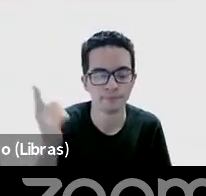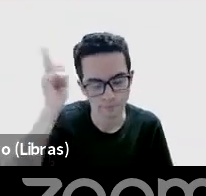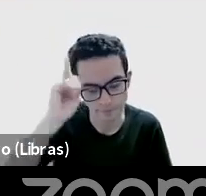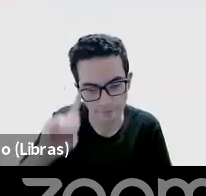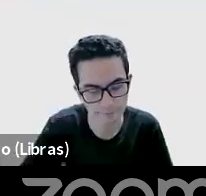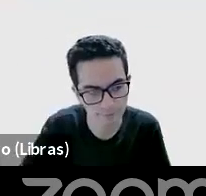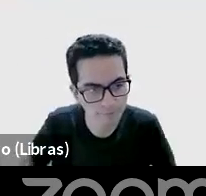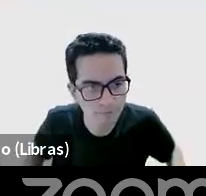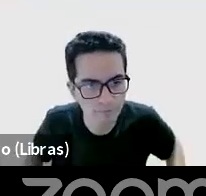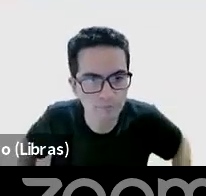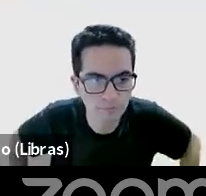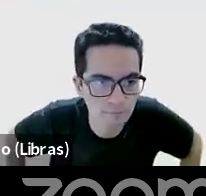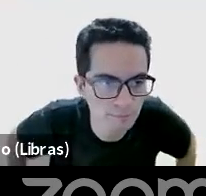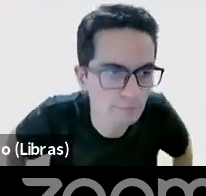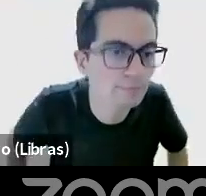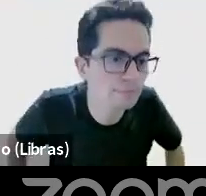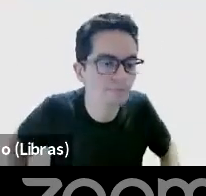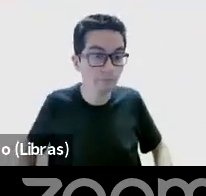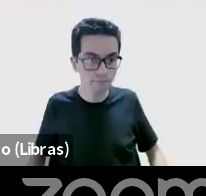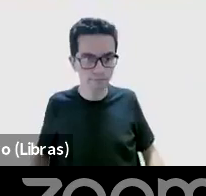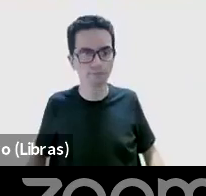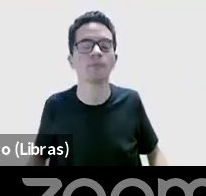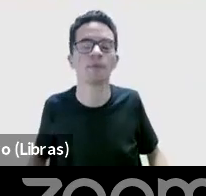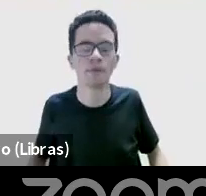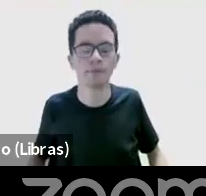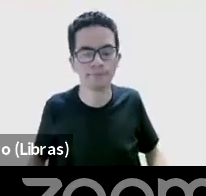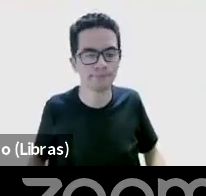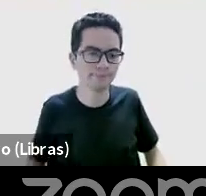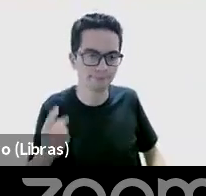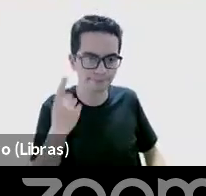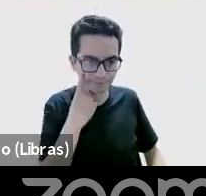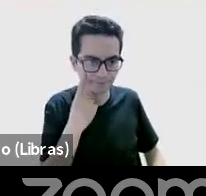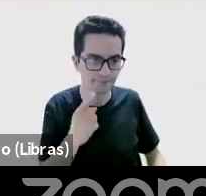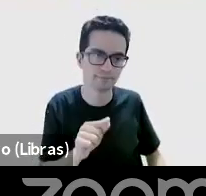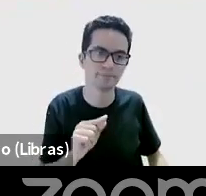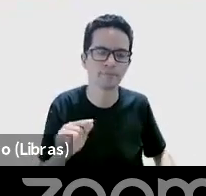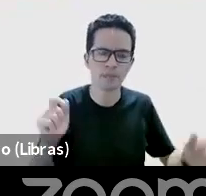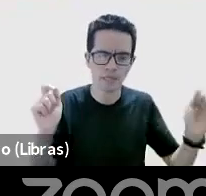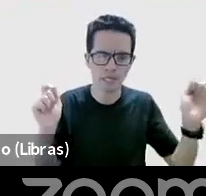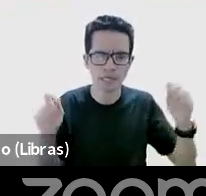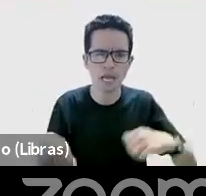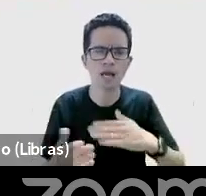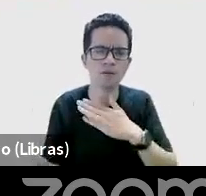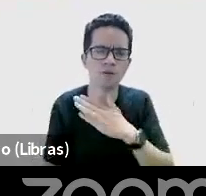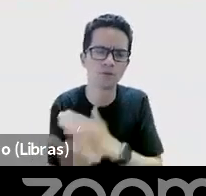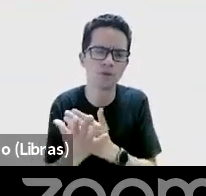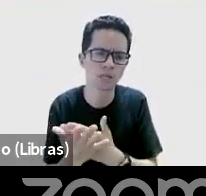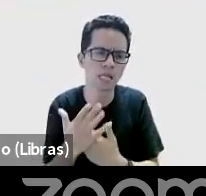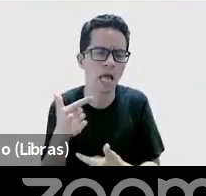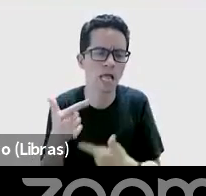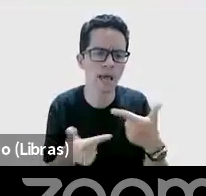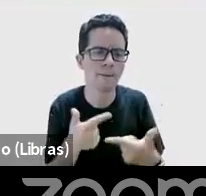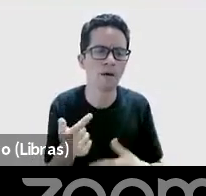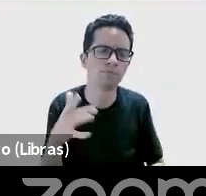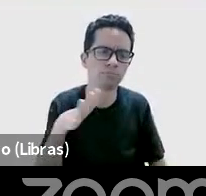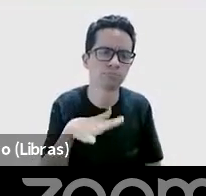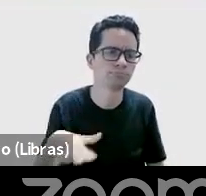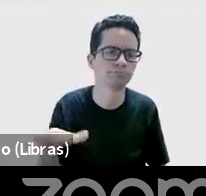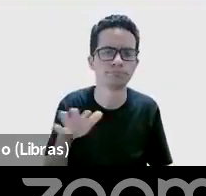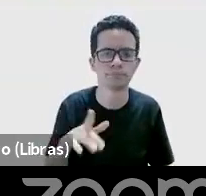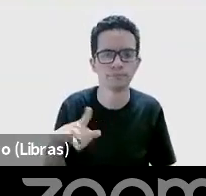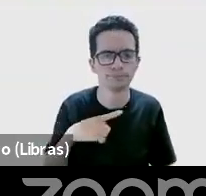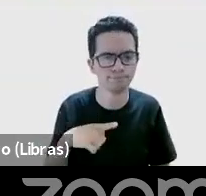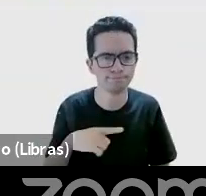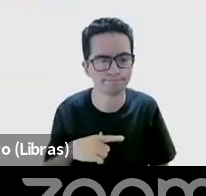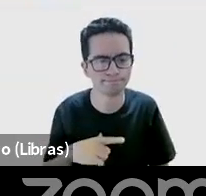gente vai, né, ver ali o que funciona, o que serve, a gente tem que trabalhar de uma forma situada. E eu vou